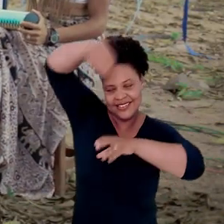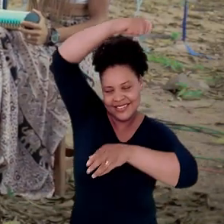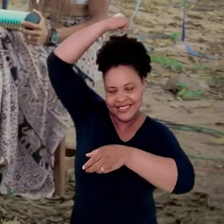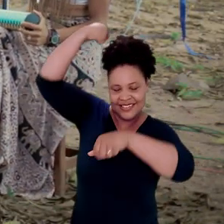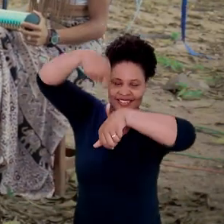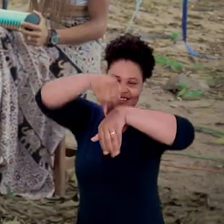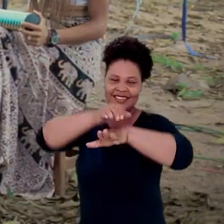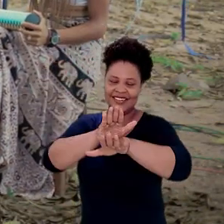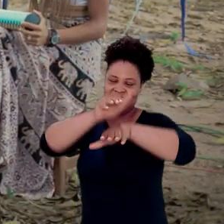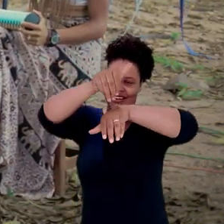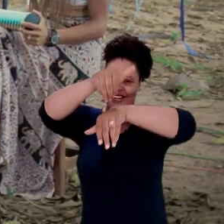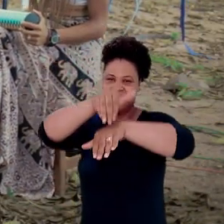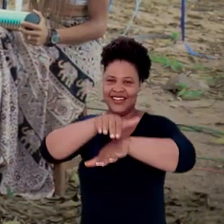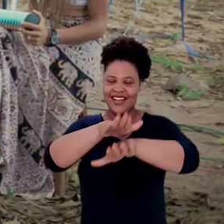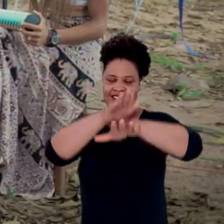Iemanjá me